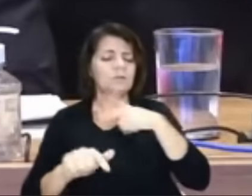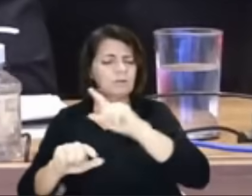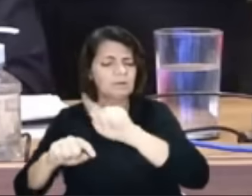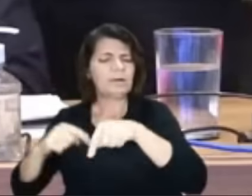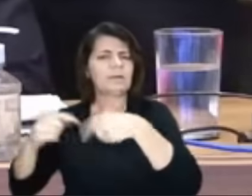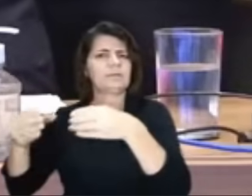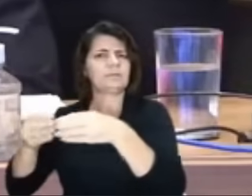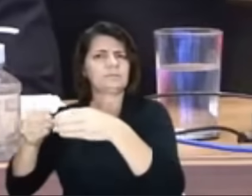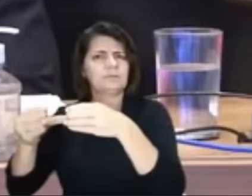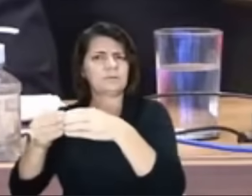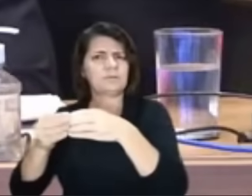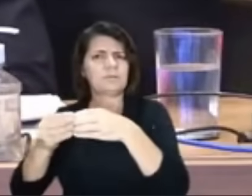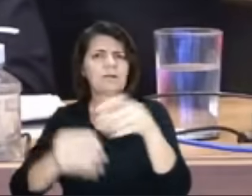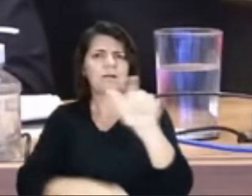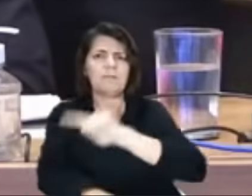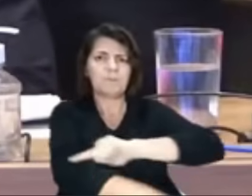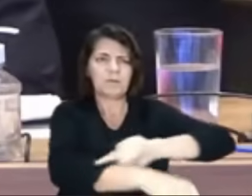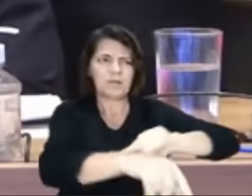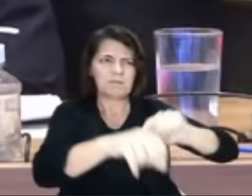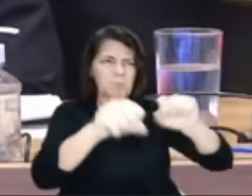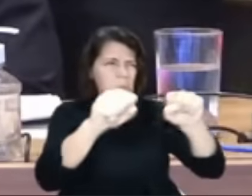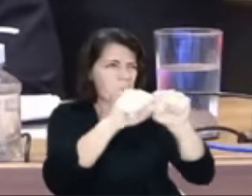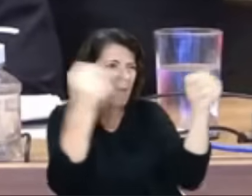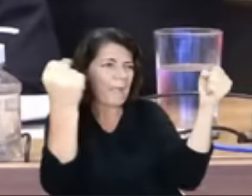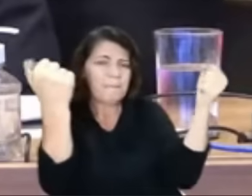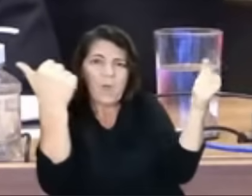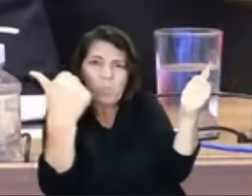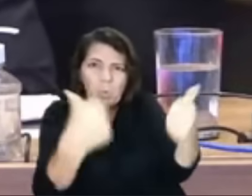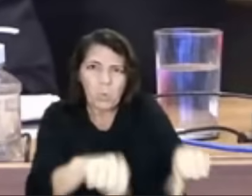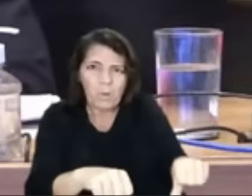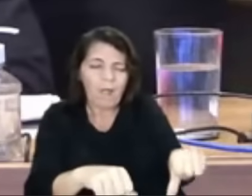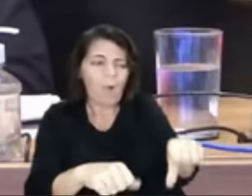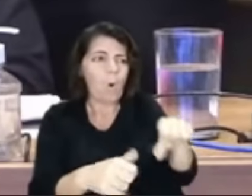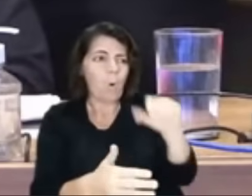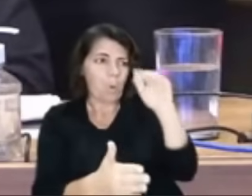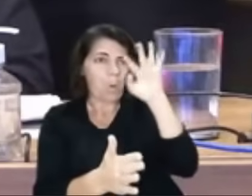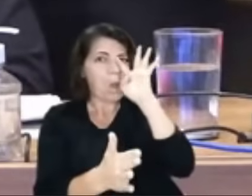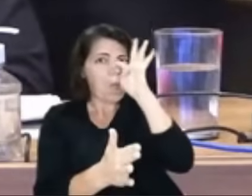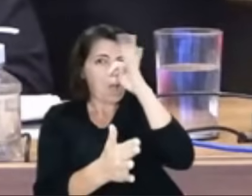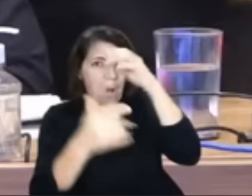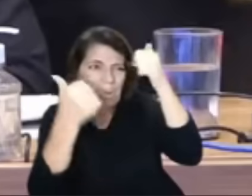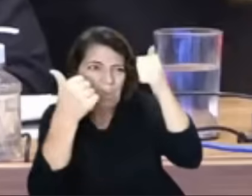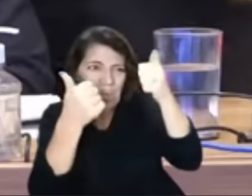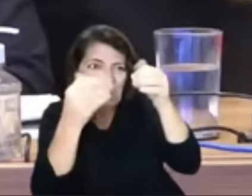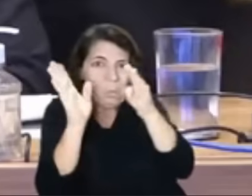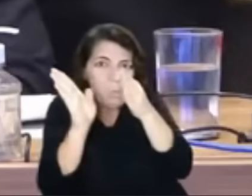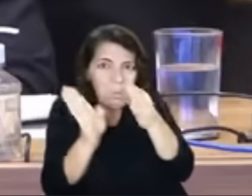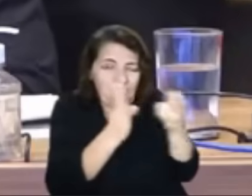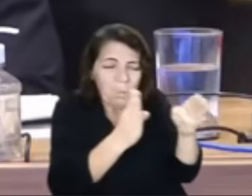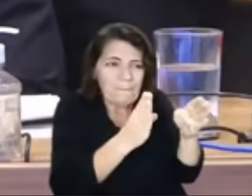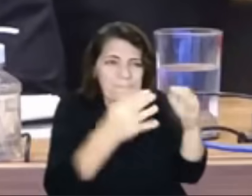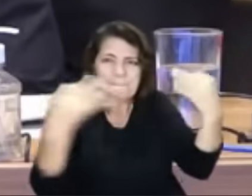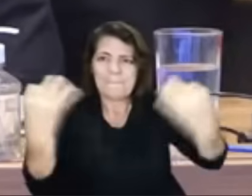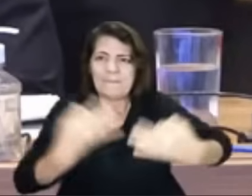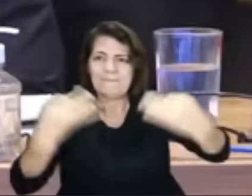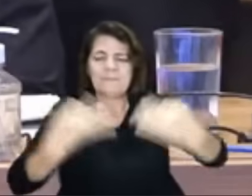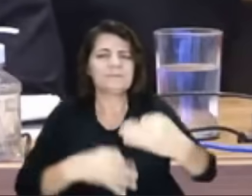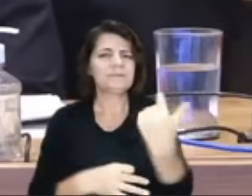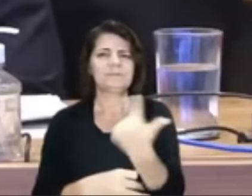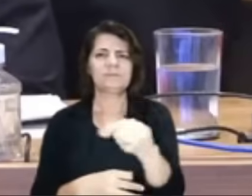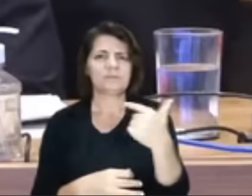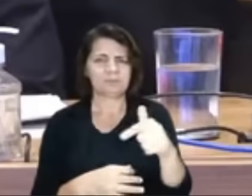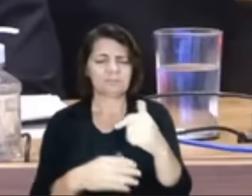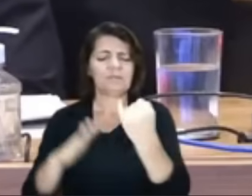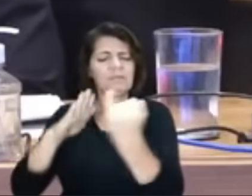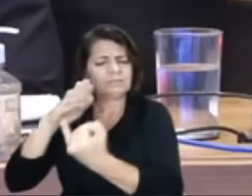moralidade inabalável ou uma estatura moral inabalável nas pessoas mesmo ela sendo parte ou não de uma instituição como o